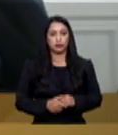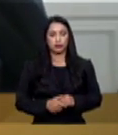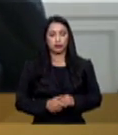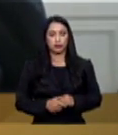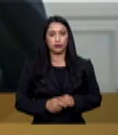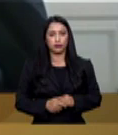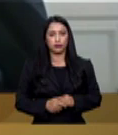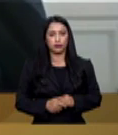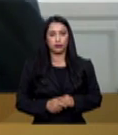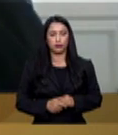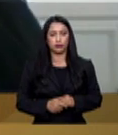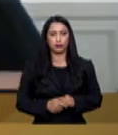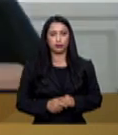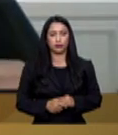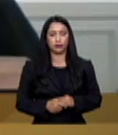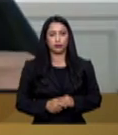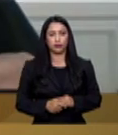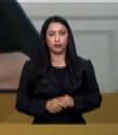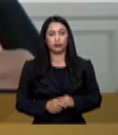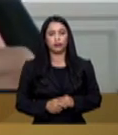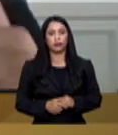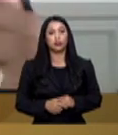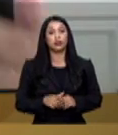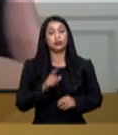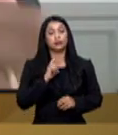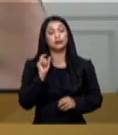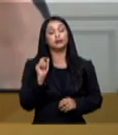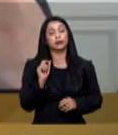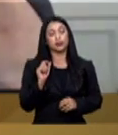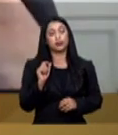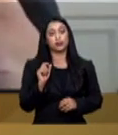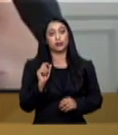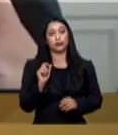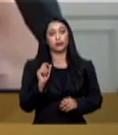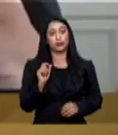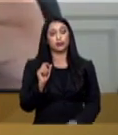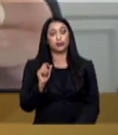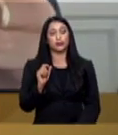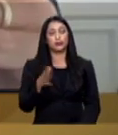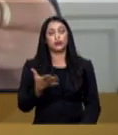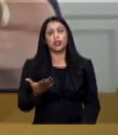no Brasil todo? Qual a grande questão? E, obviamente, isso